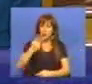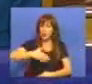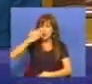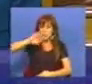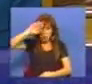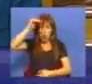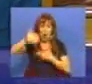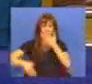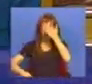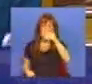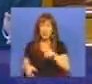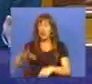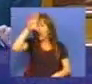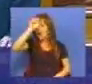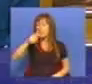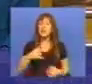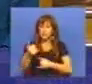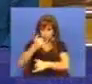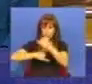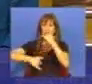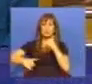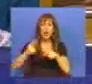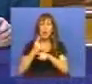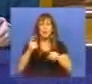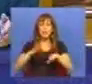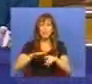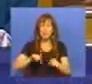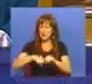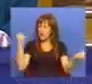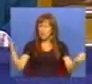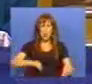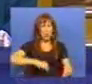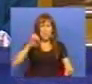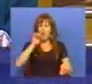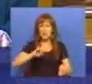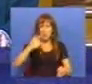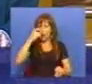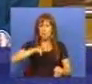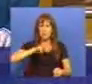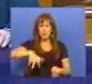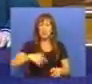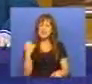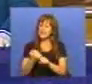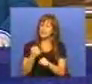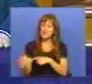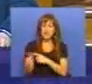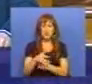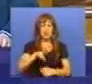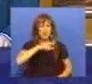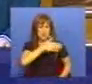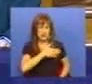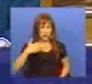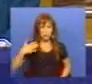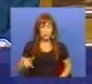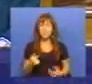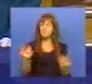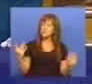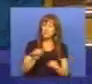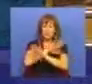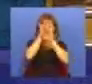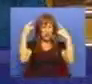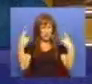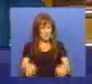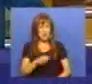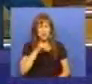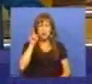ficámos a saber que o ministro foi substituído porque se tinha quebrado a confiança dos portugueses no Serviço Nacional de Saúde. Sejamos muito